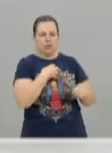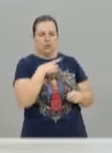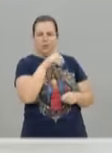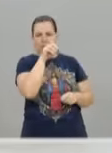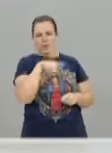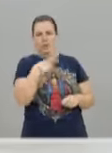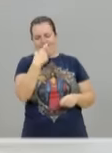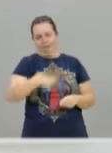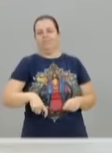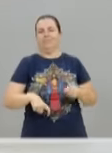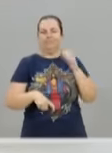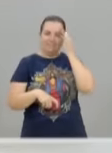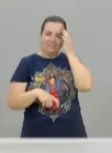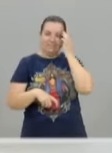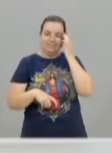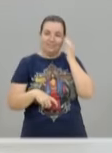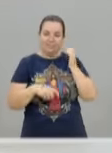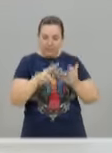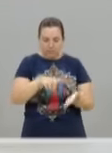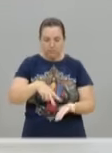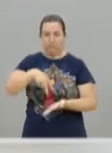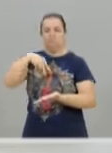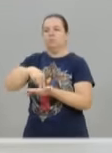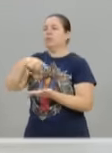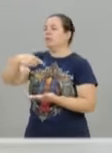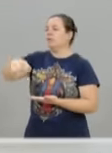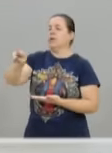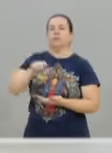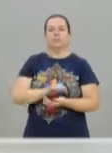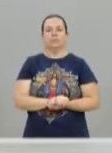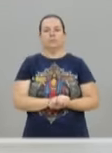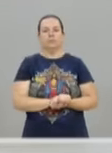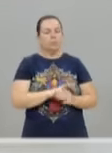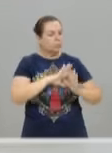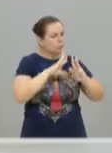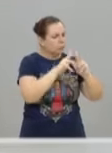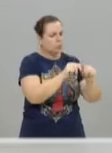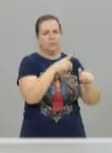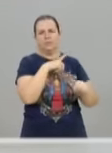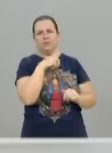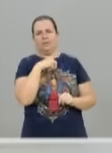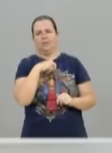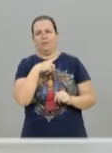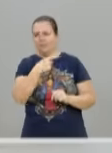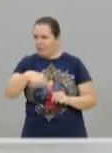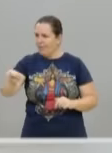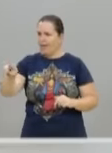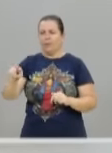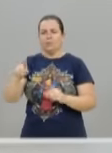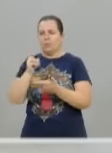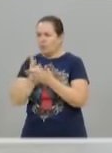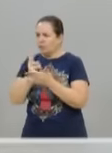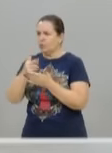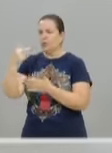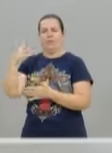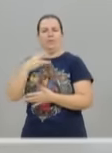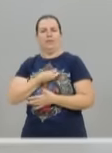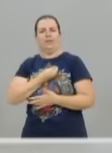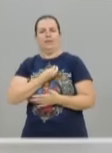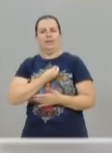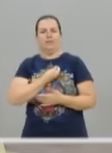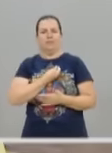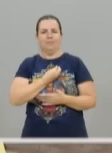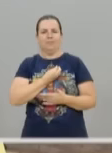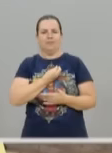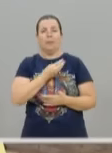quer levanta e anda com a tua maca e tudo que nó Nossa Senhora nos ajude a